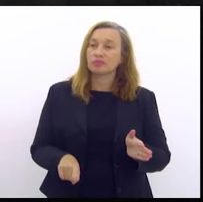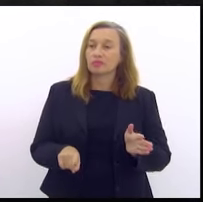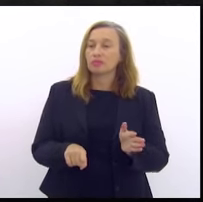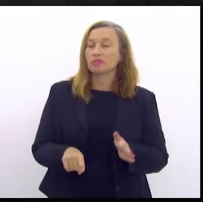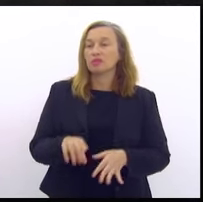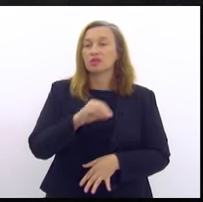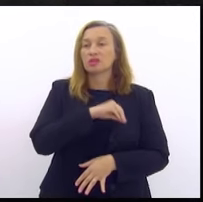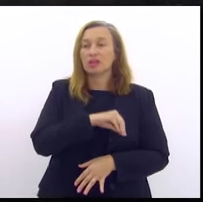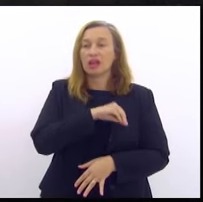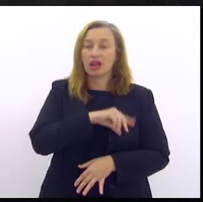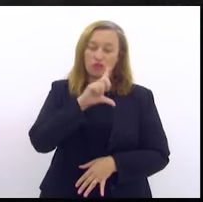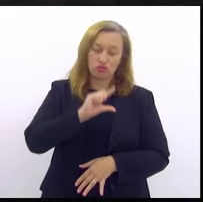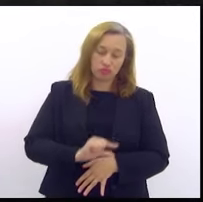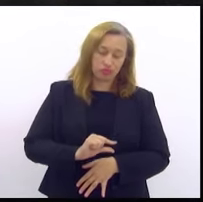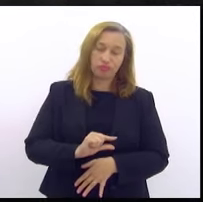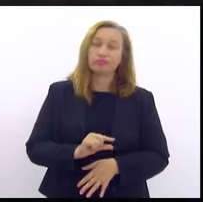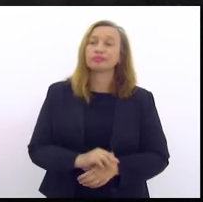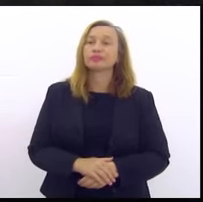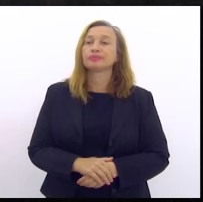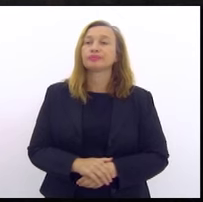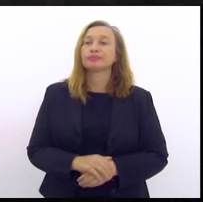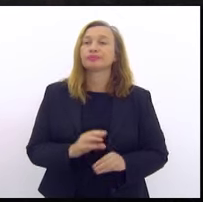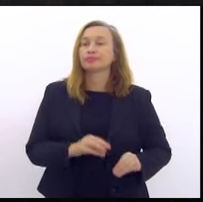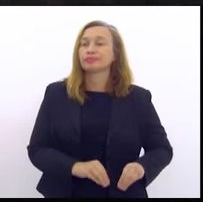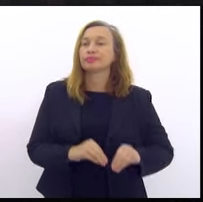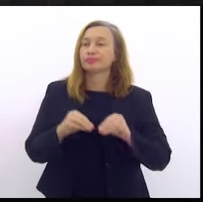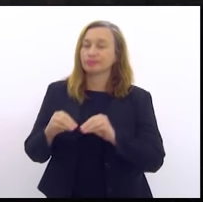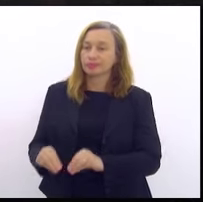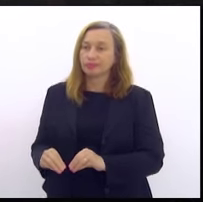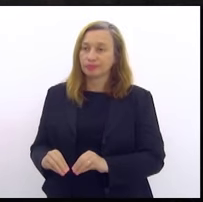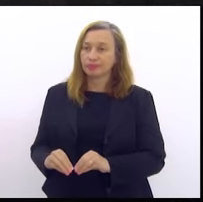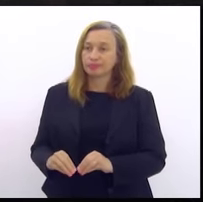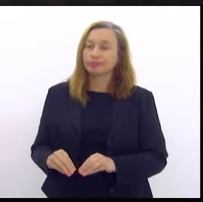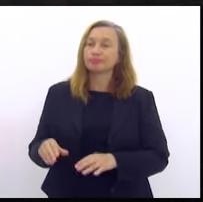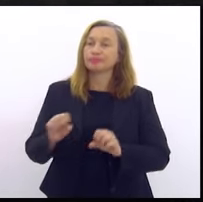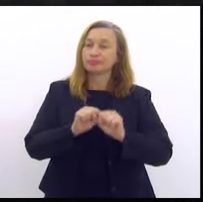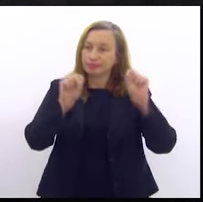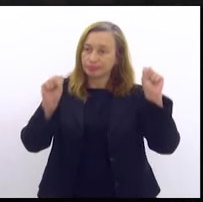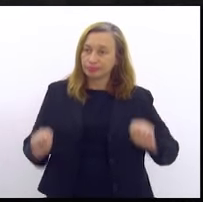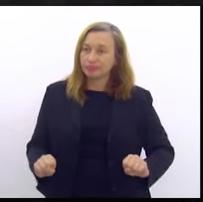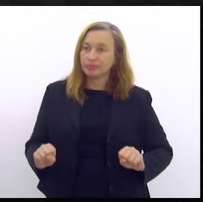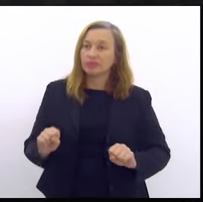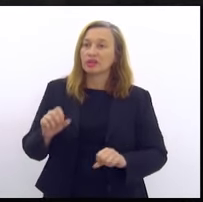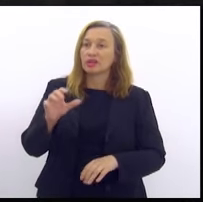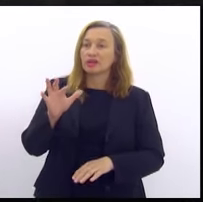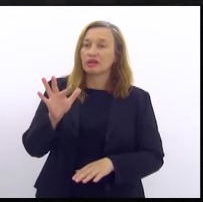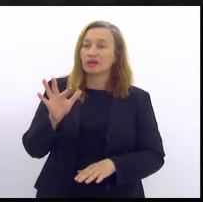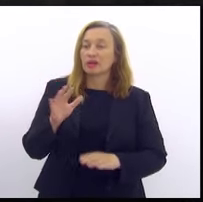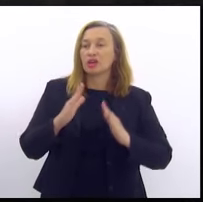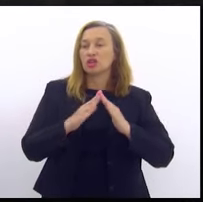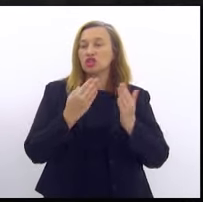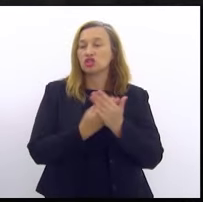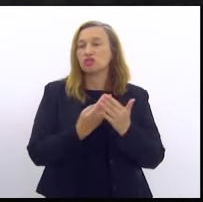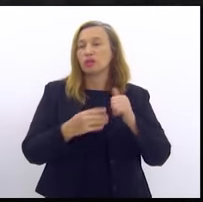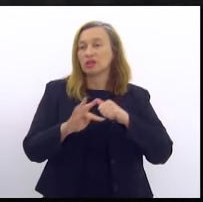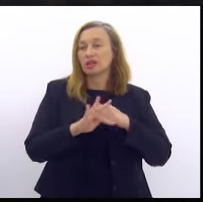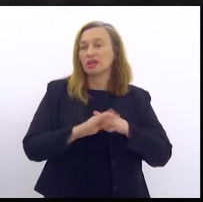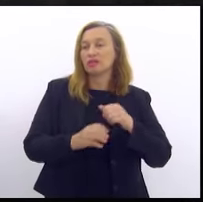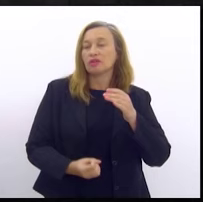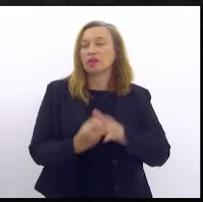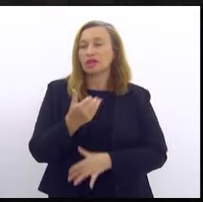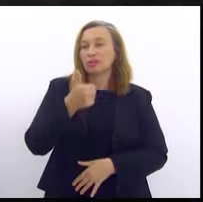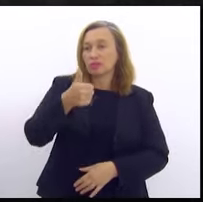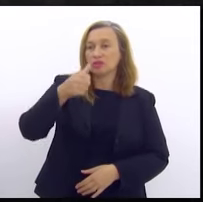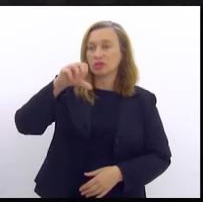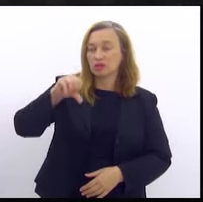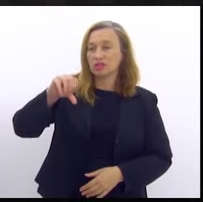mínimo. Então, a transferência deles para o sistema da FAETEC, que foi criado em 1997,